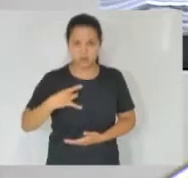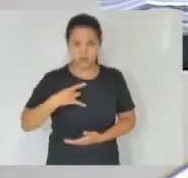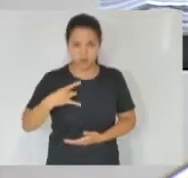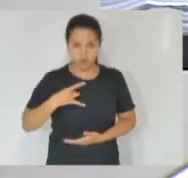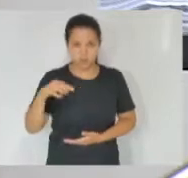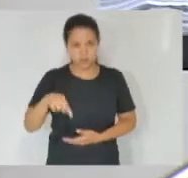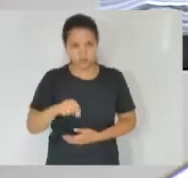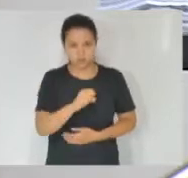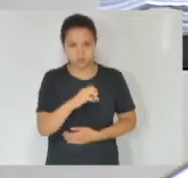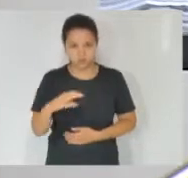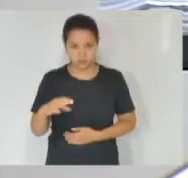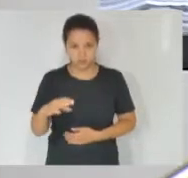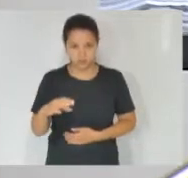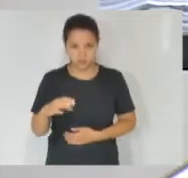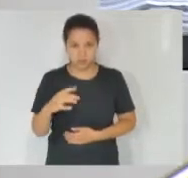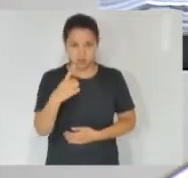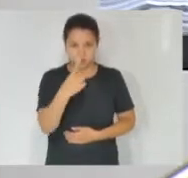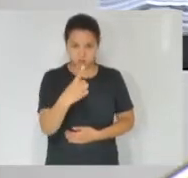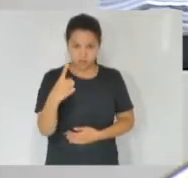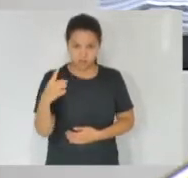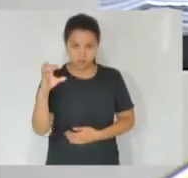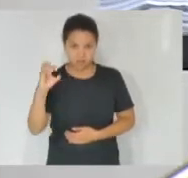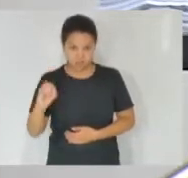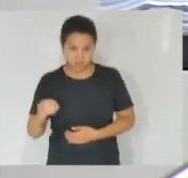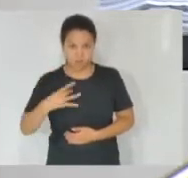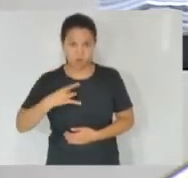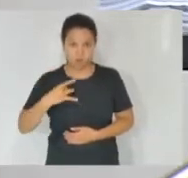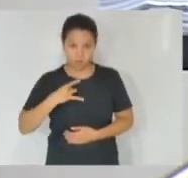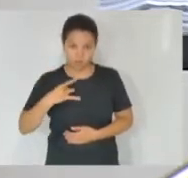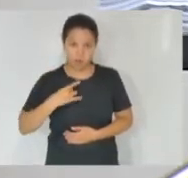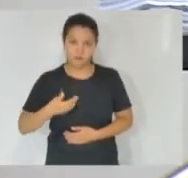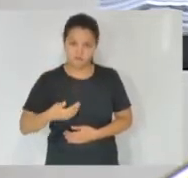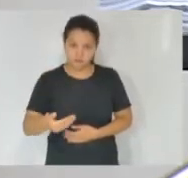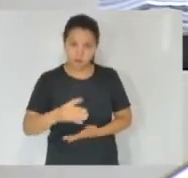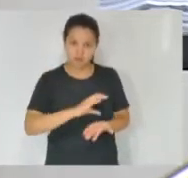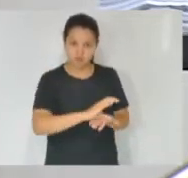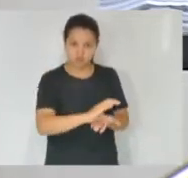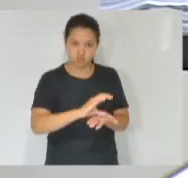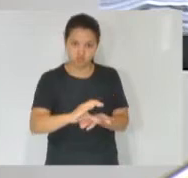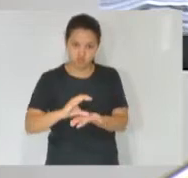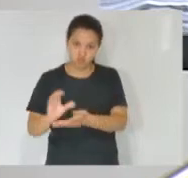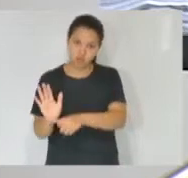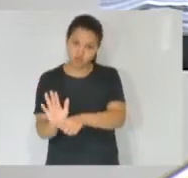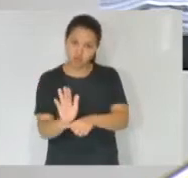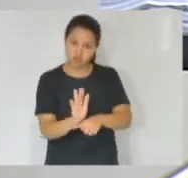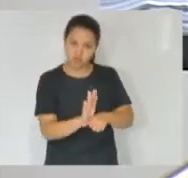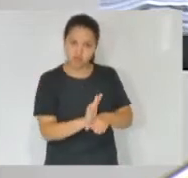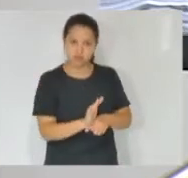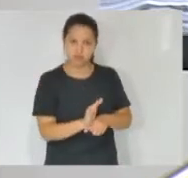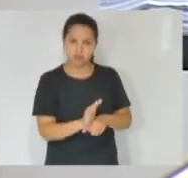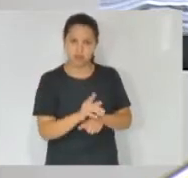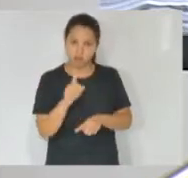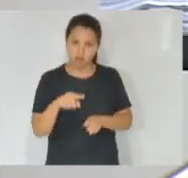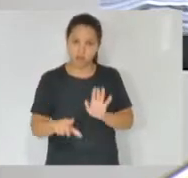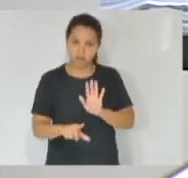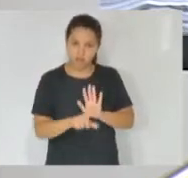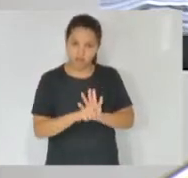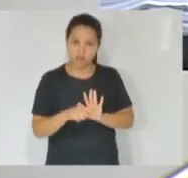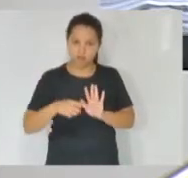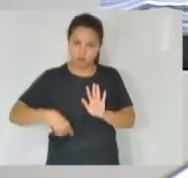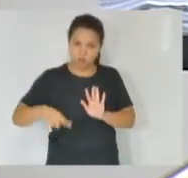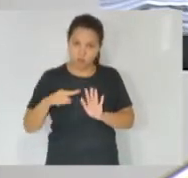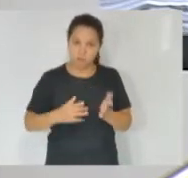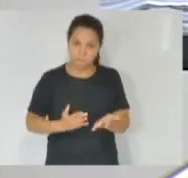110 hospitais seriam os beneficiados por uma lei que nós, parlamentares, aprovamos aqui em abril do